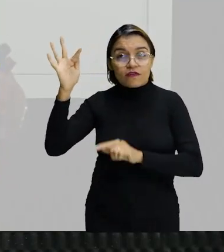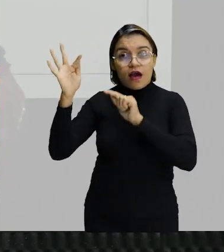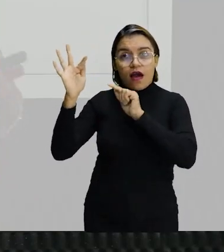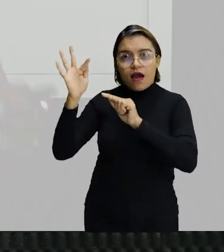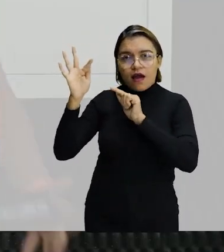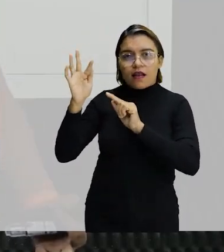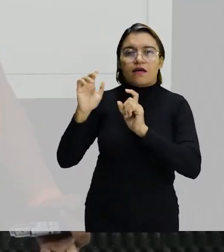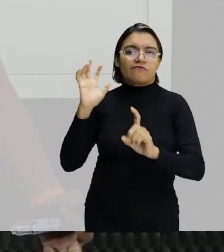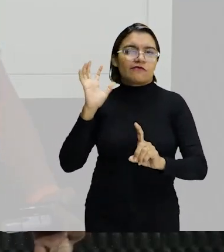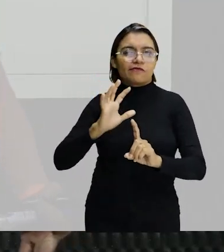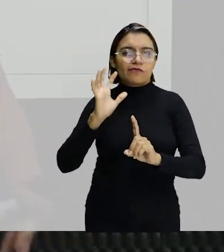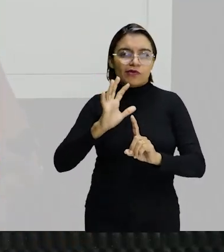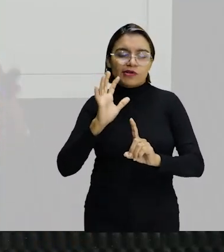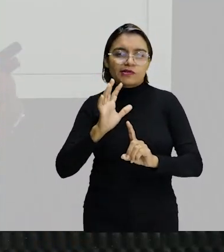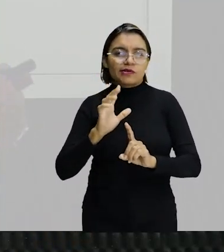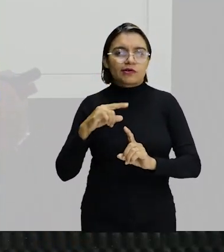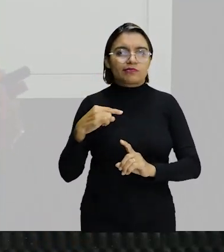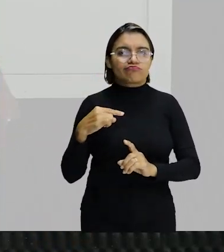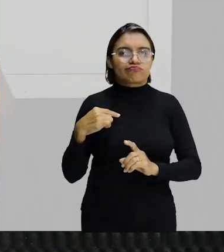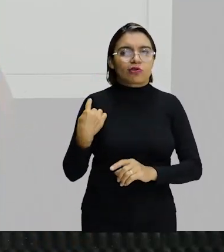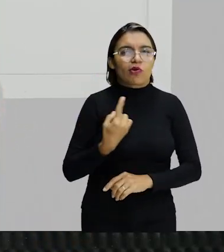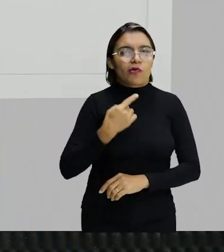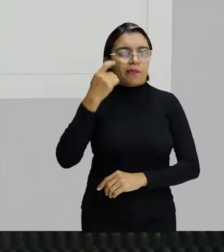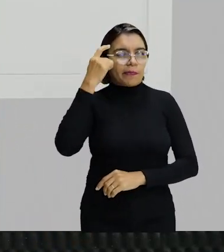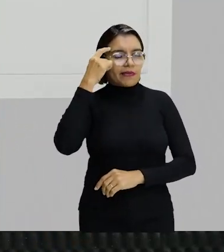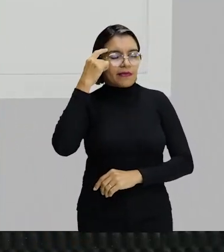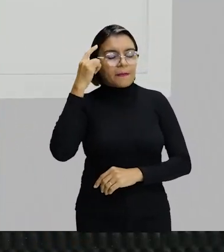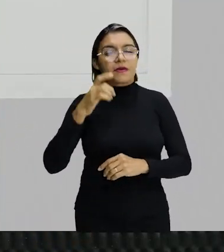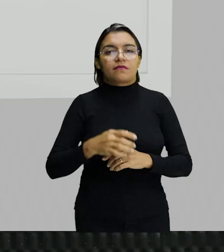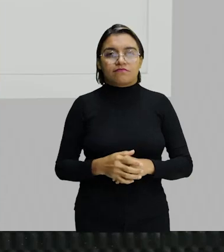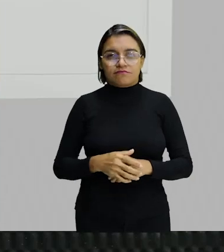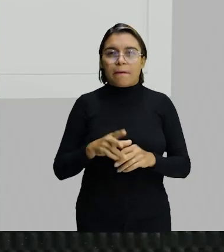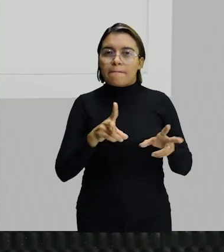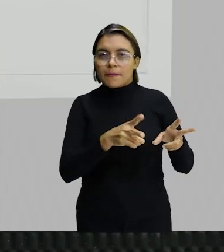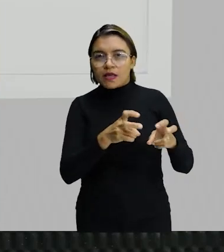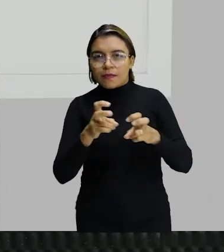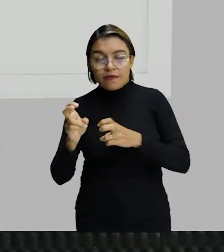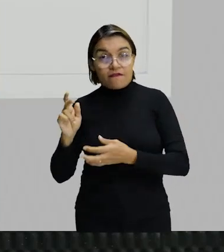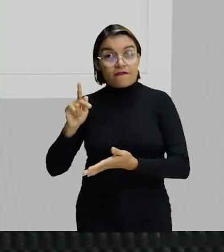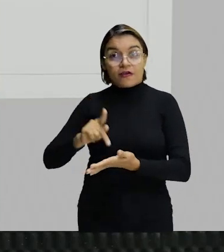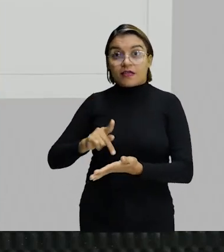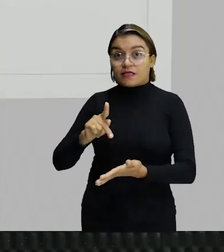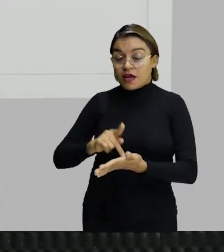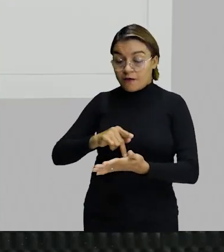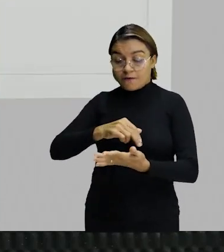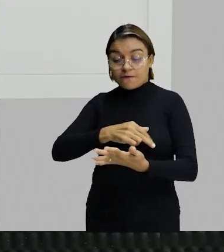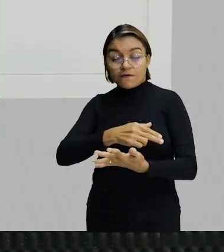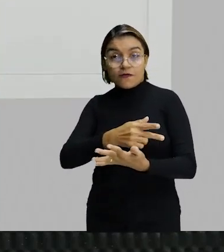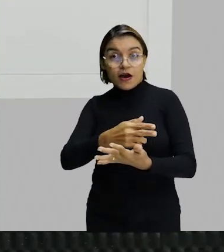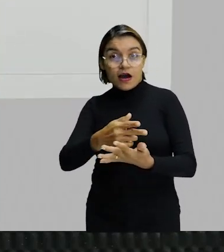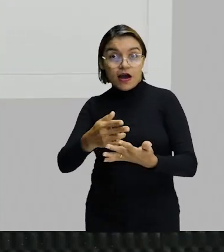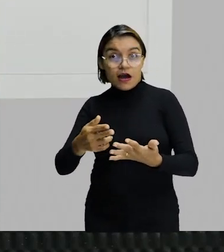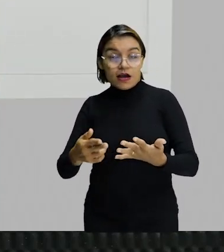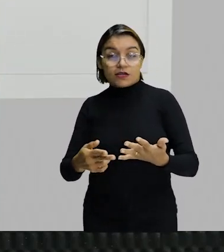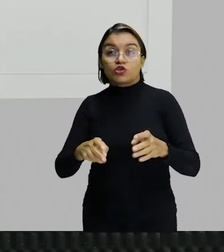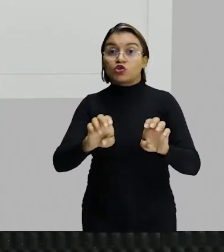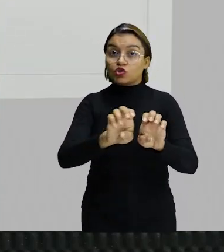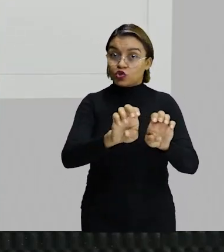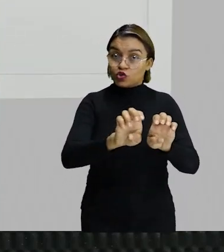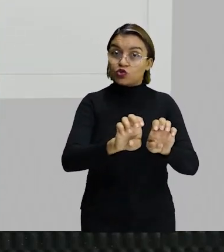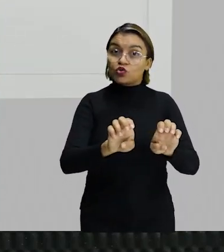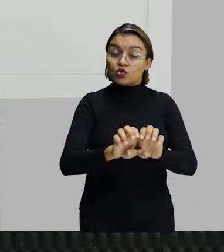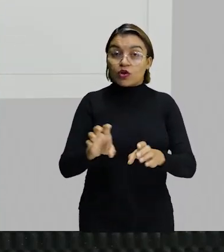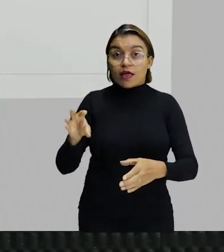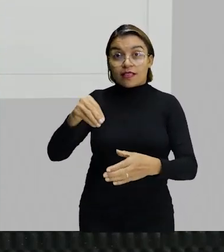na verdade, argumentar melhor, para que a gente possa perceber a realidade. São vários, né, as estruturas que nós temos dentro